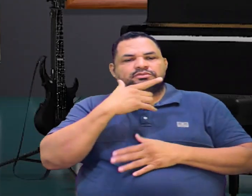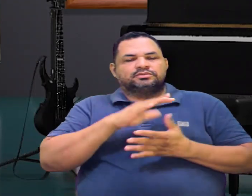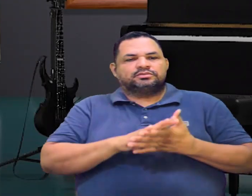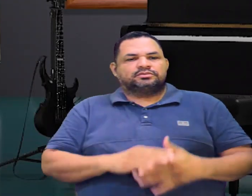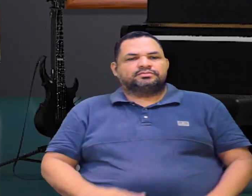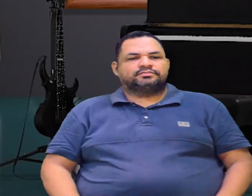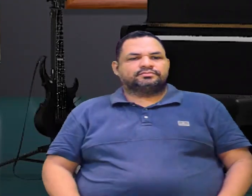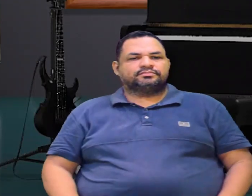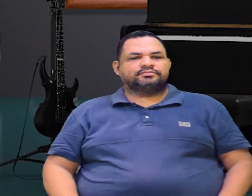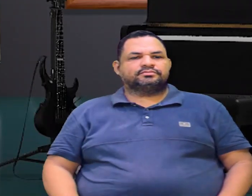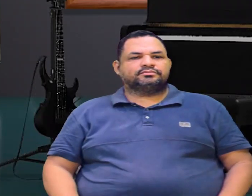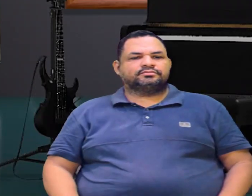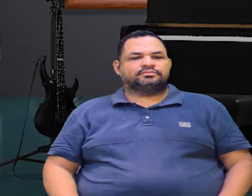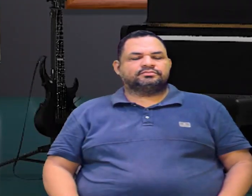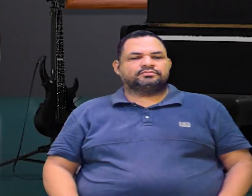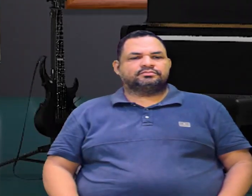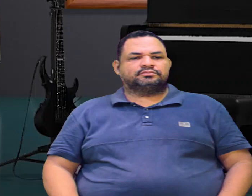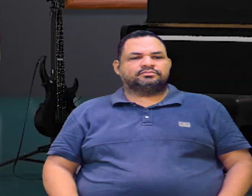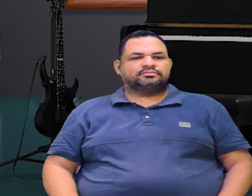você, tá?